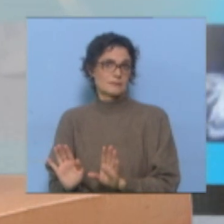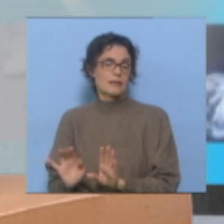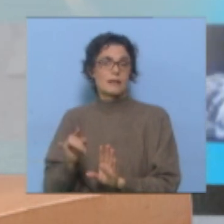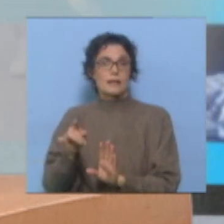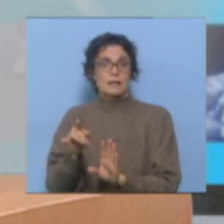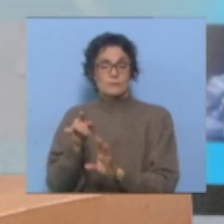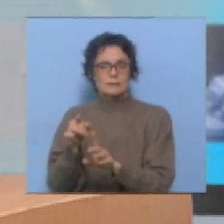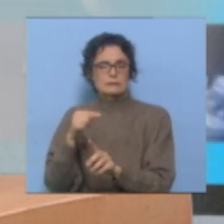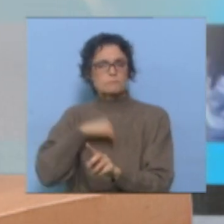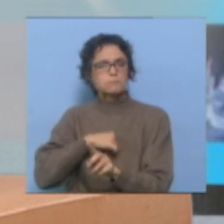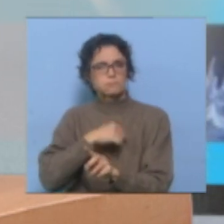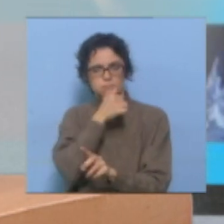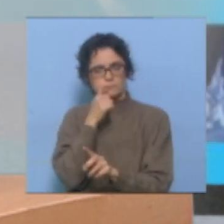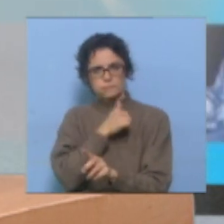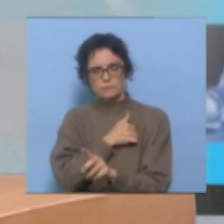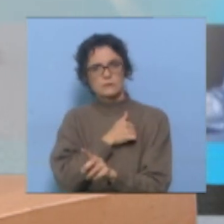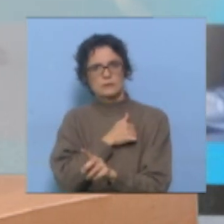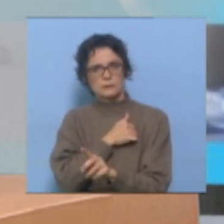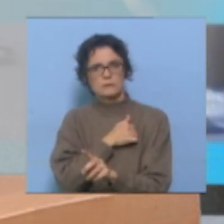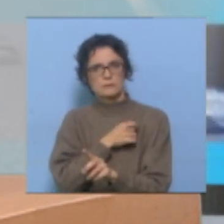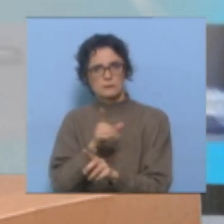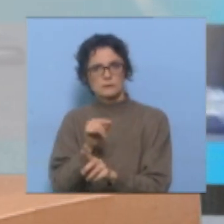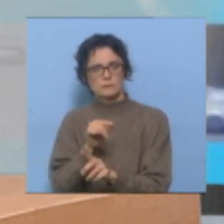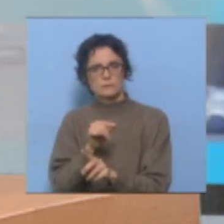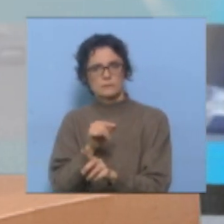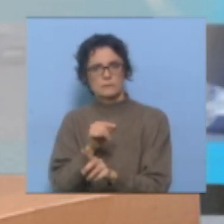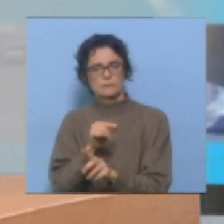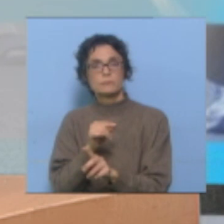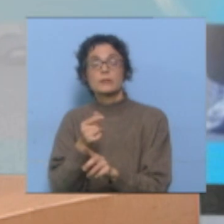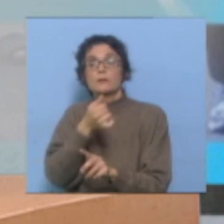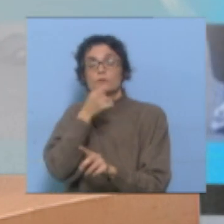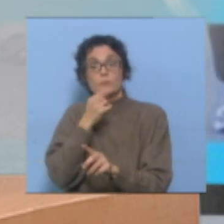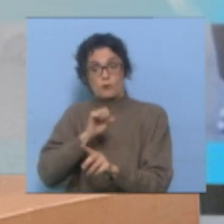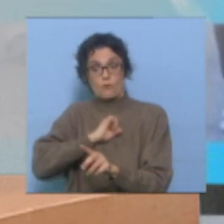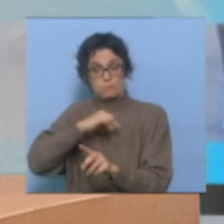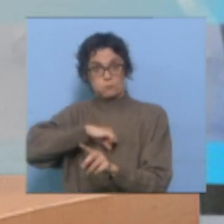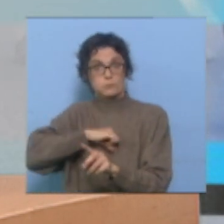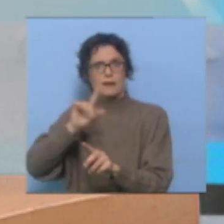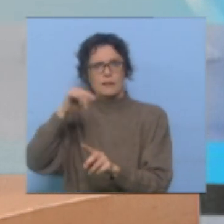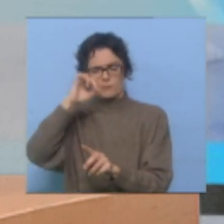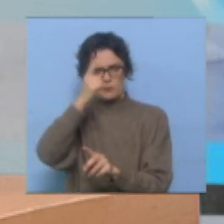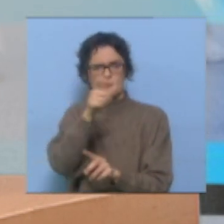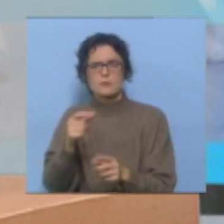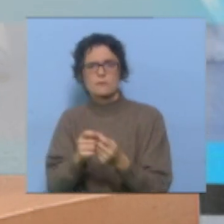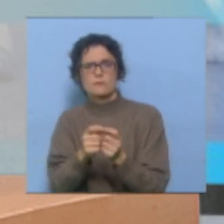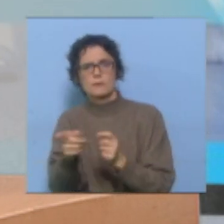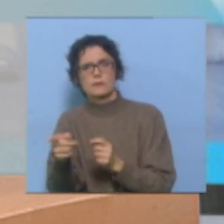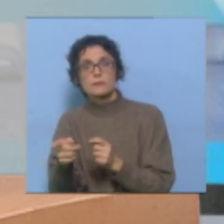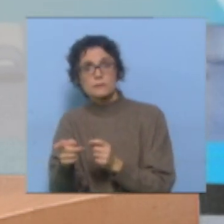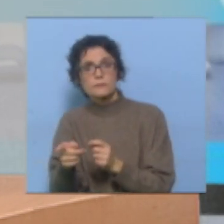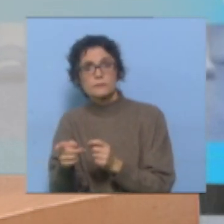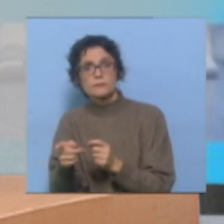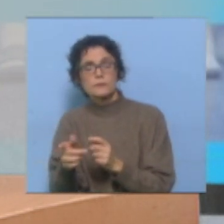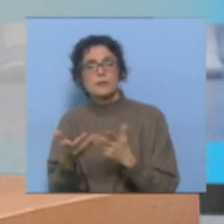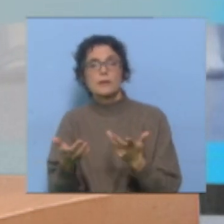não só para si, mas para os outros. E o Papa, nesse aspecto, tem sido fantástico. No ano da redenção,